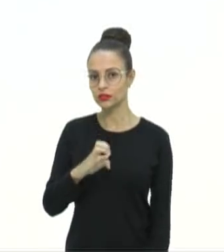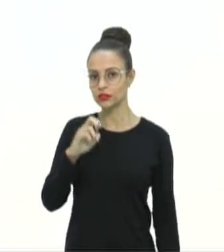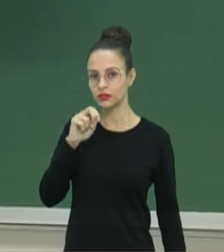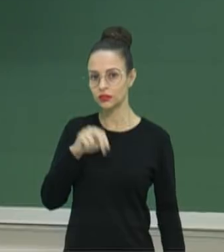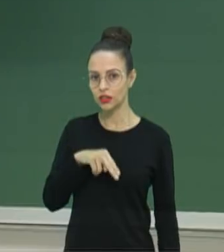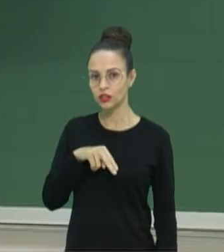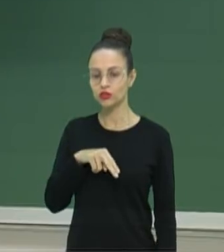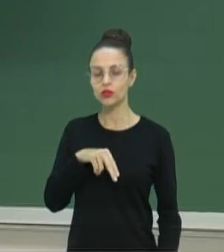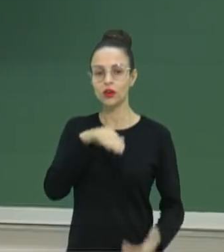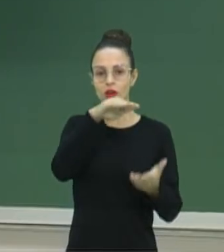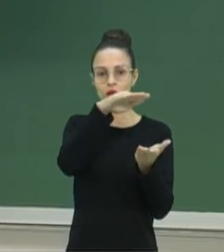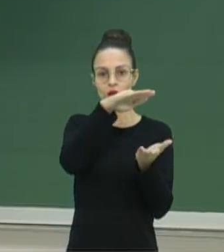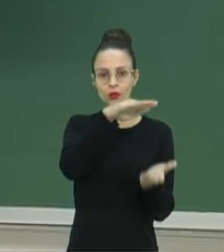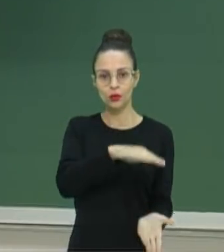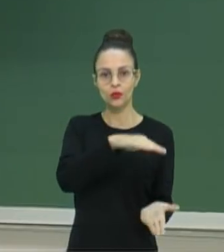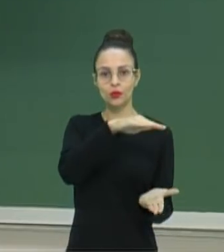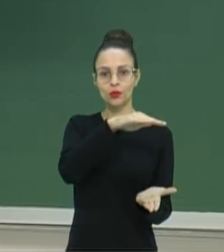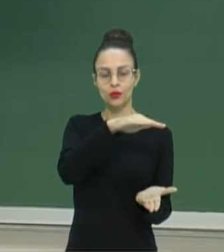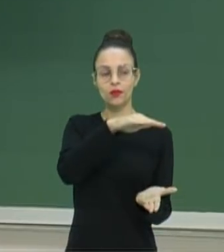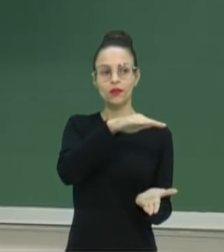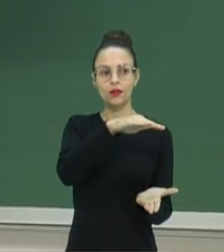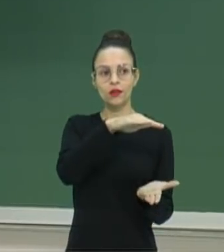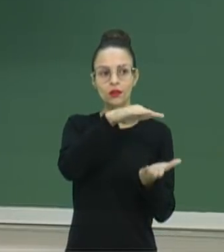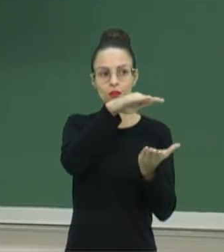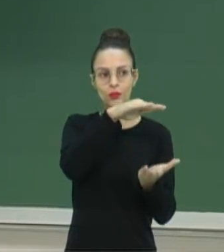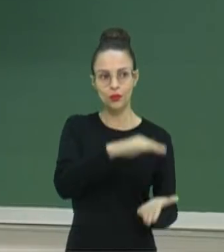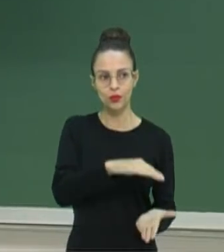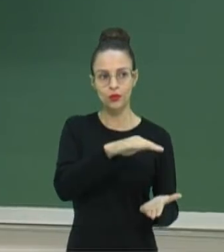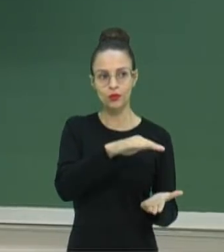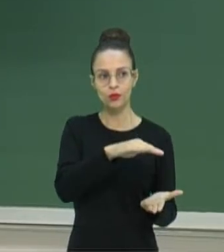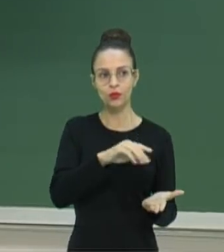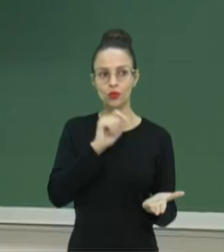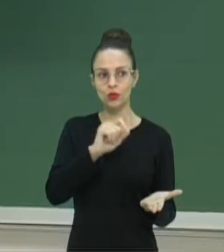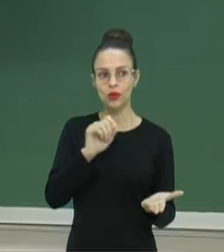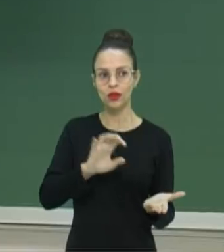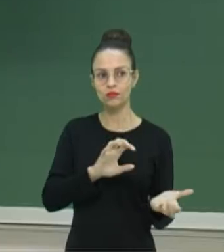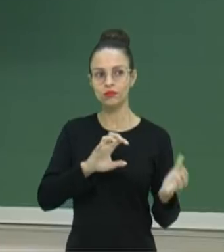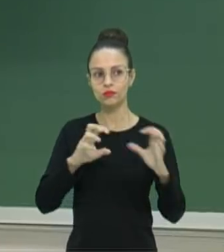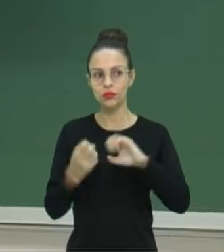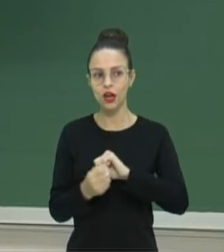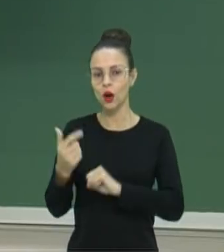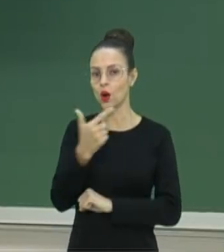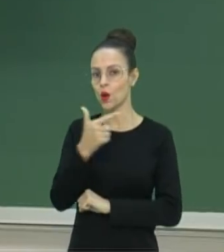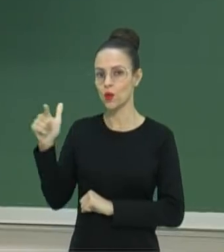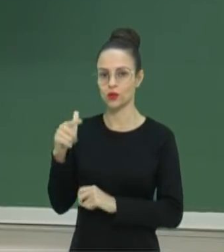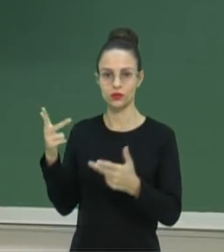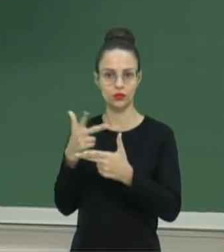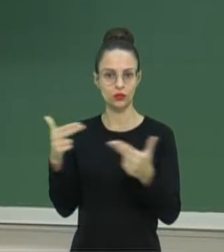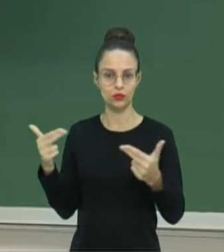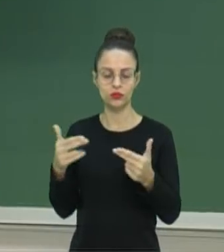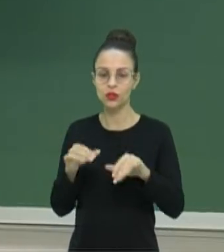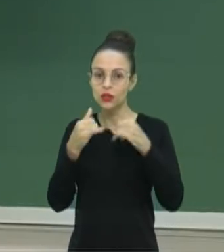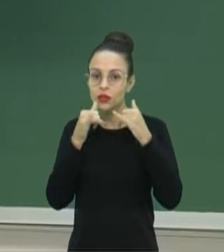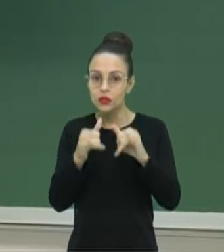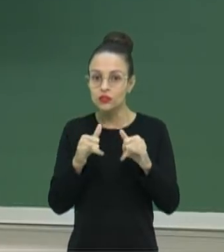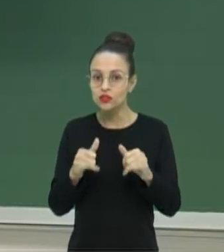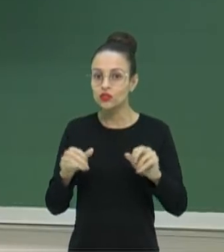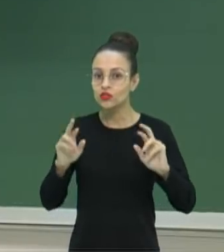que o bloco acabou adquirindo, ela acabou se transformando em outra coisa, certo? Acabou se transformando em